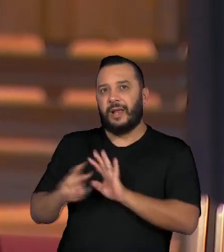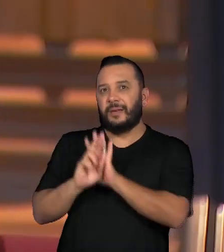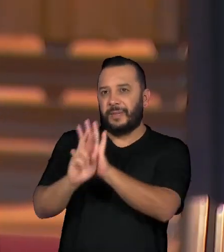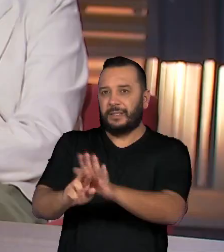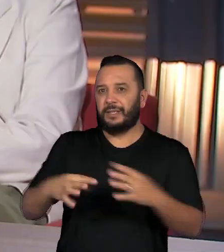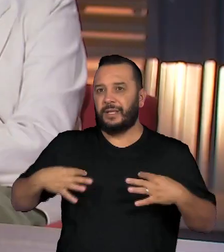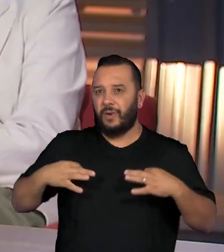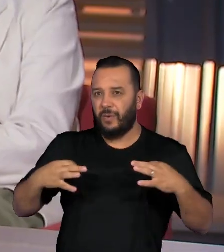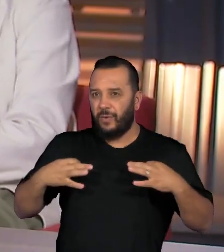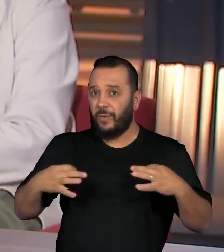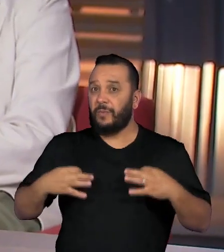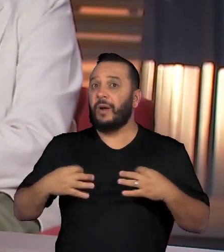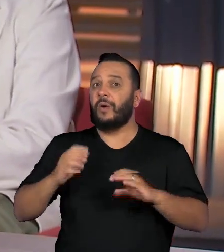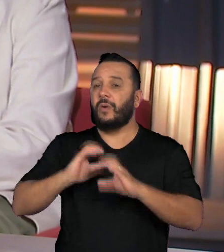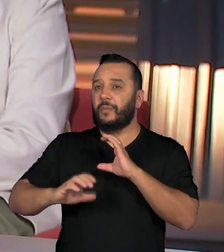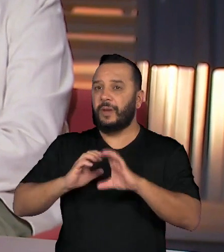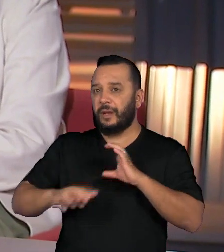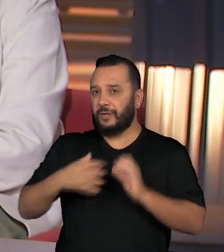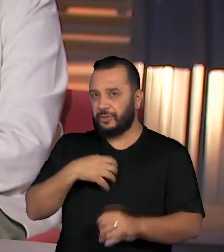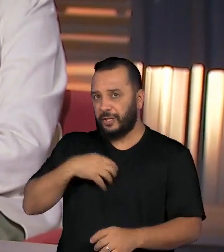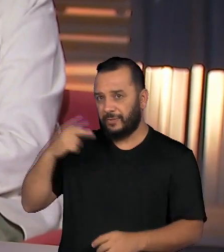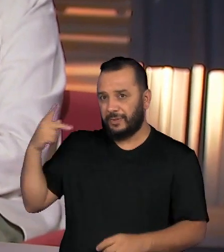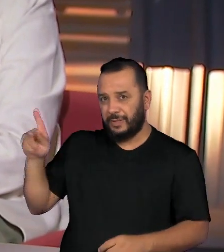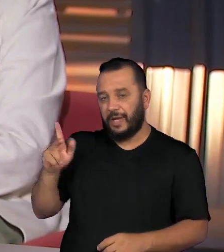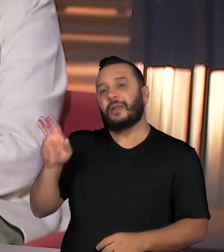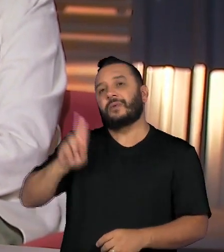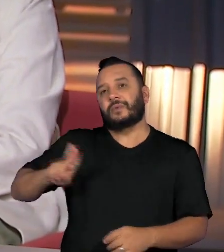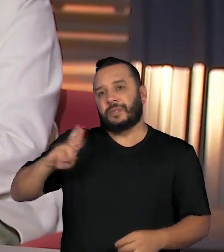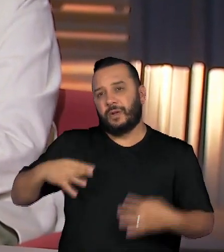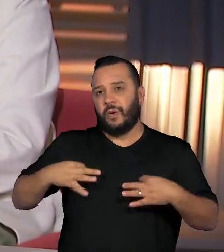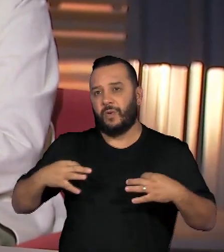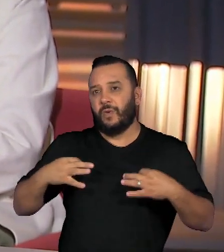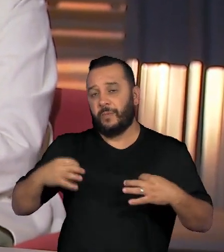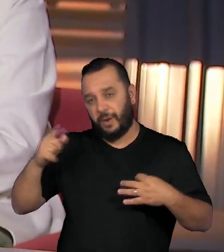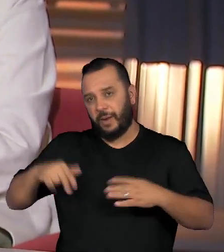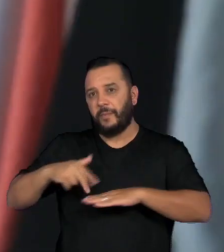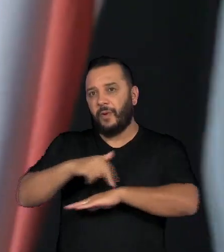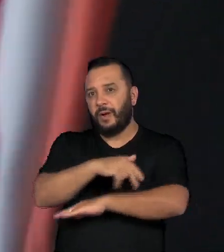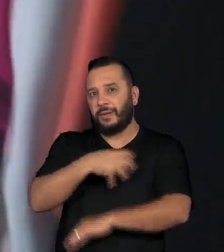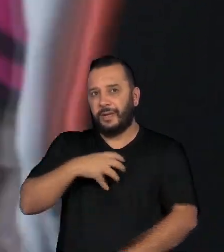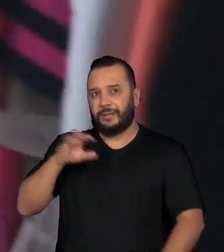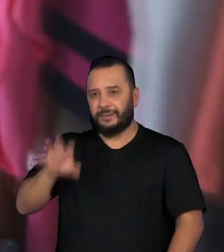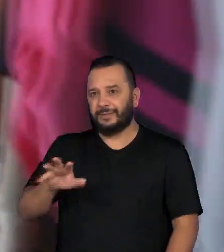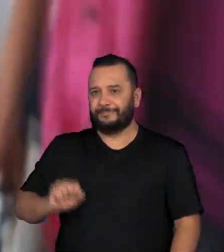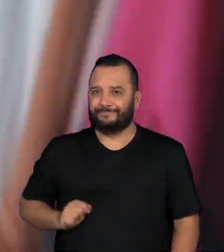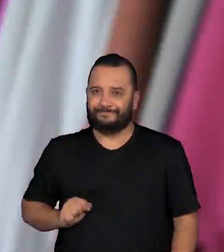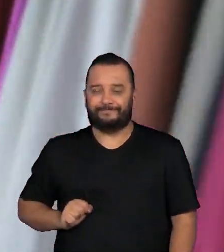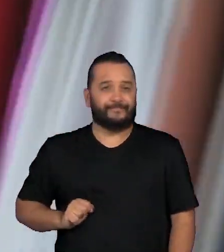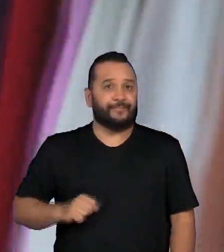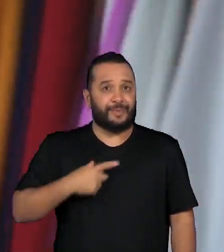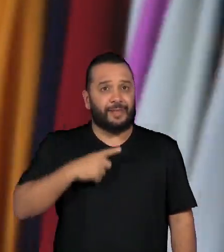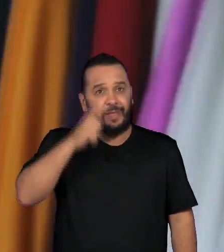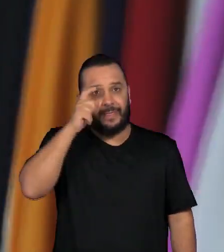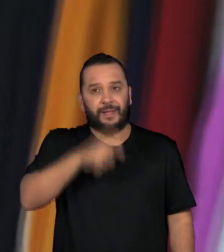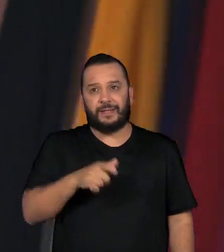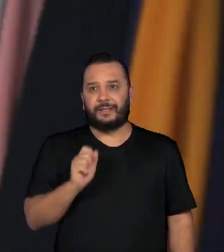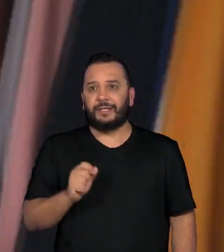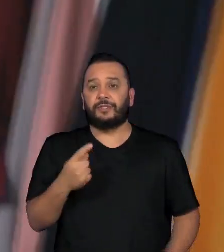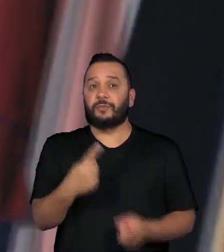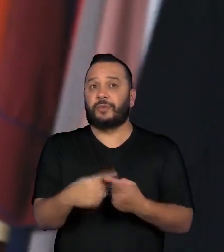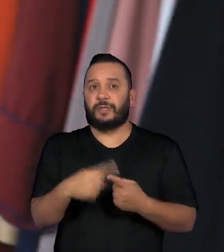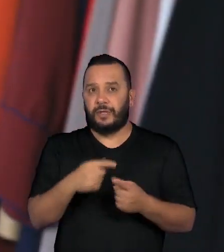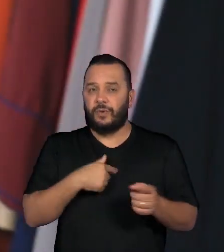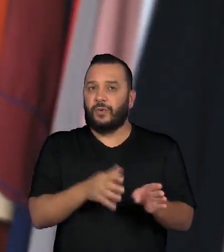É comunicar quem ela é através da roupa, então a moda para mim passa por isso. É interessante porque eu era